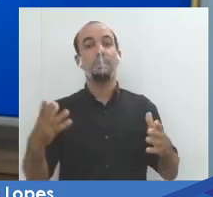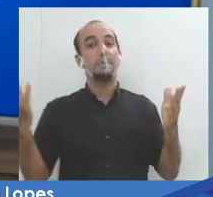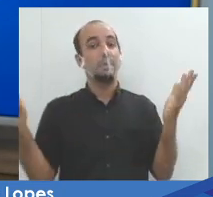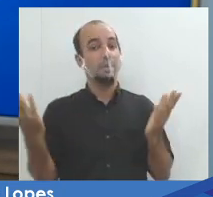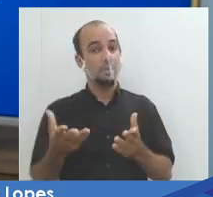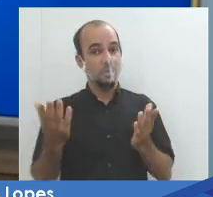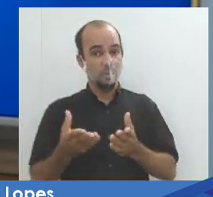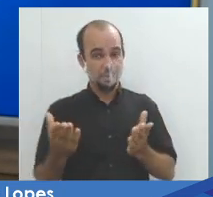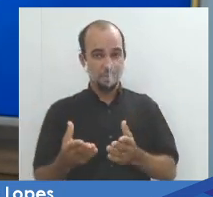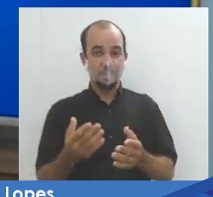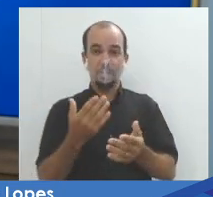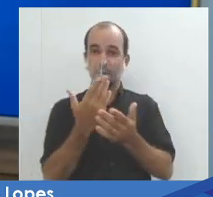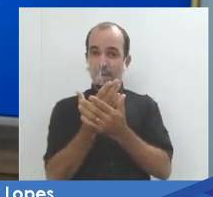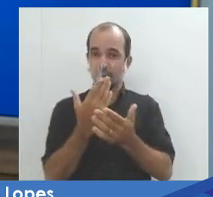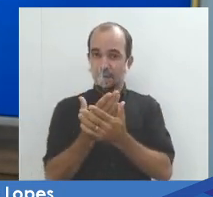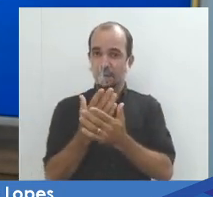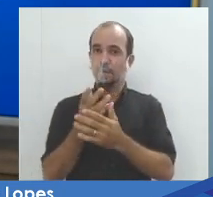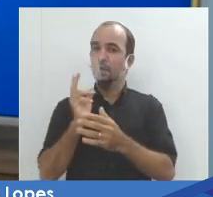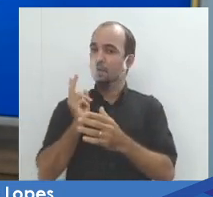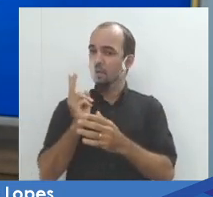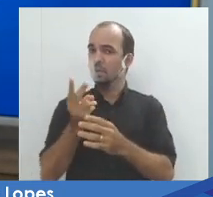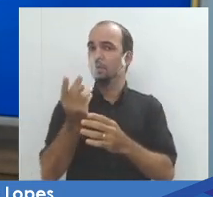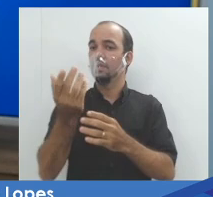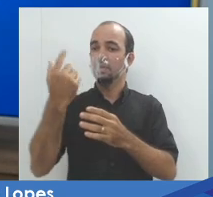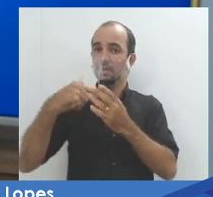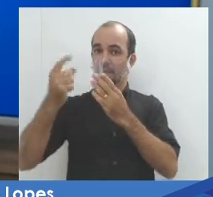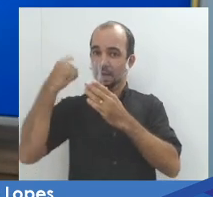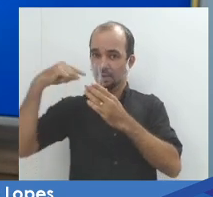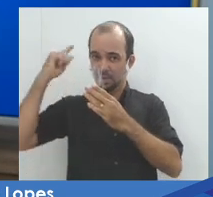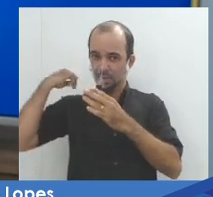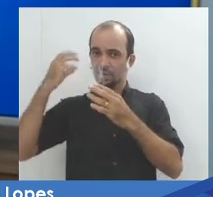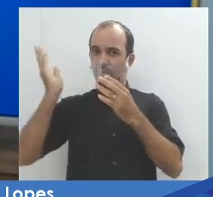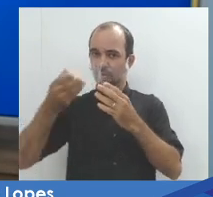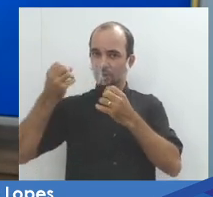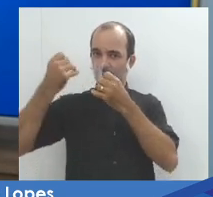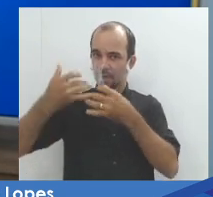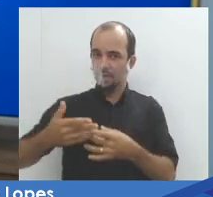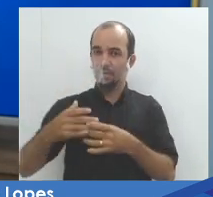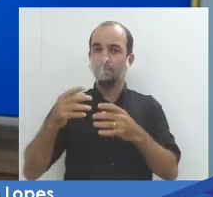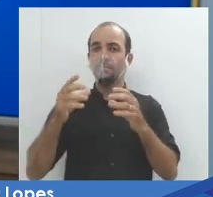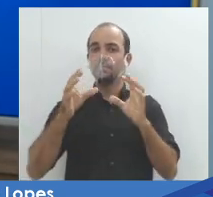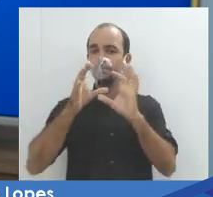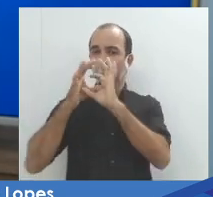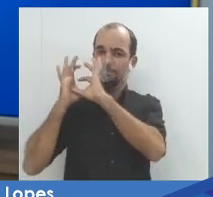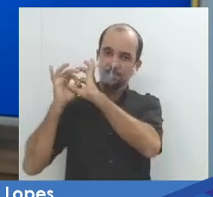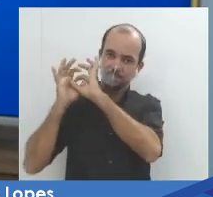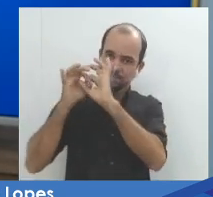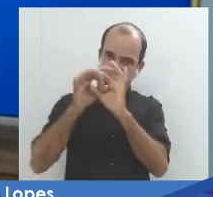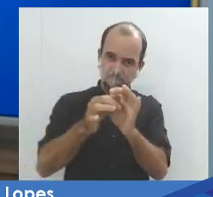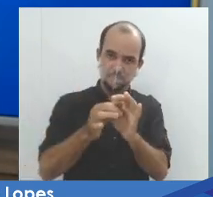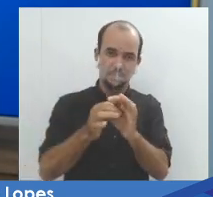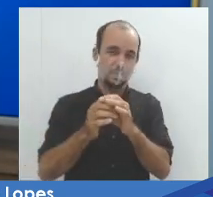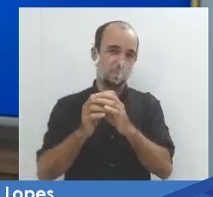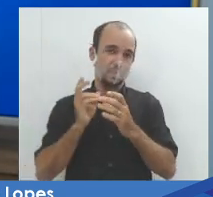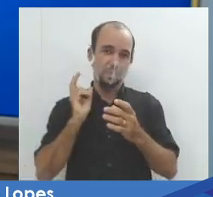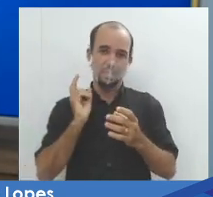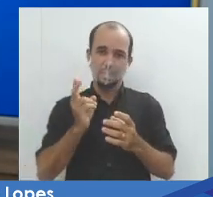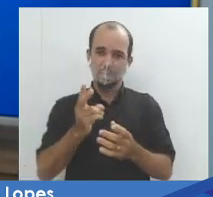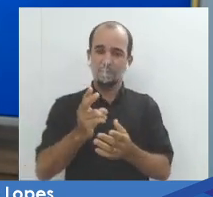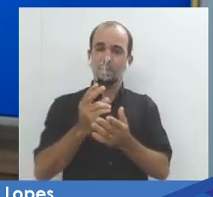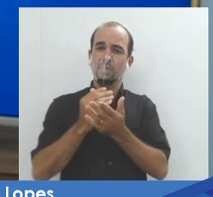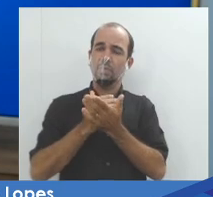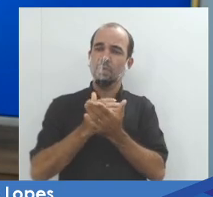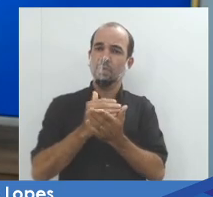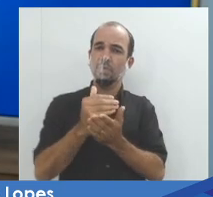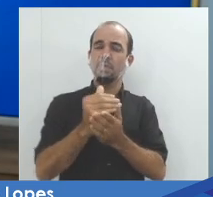hoje ela é uma continuação da aula anterior, né? Quando nós começamos